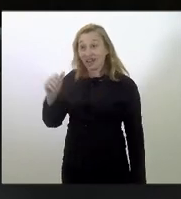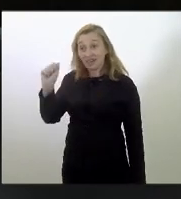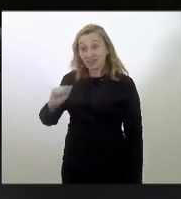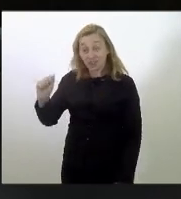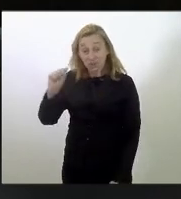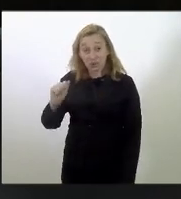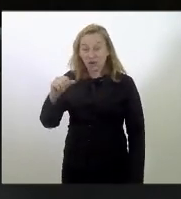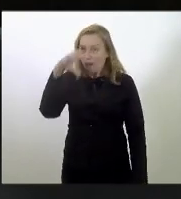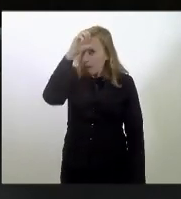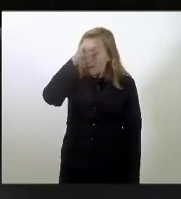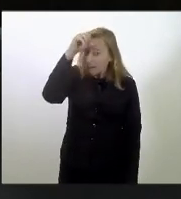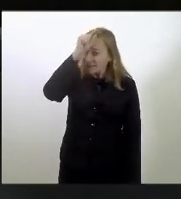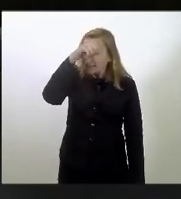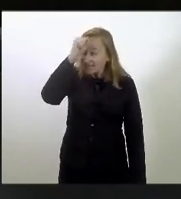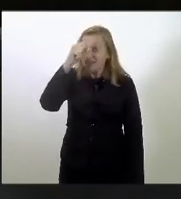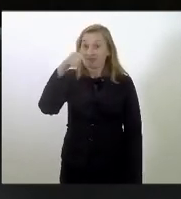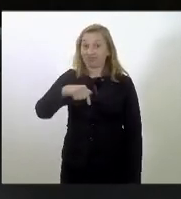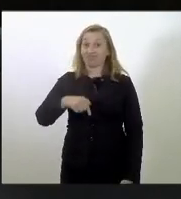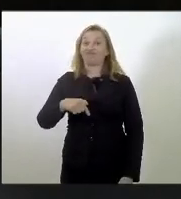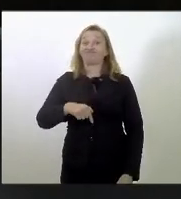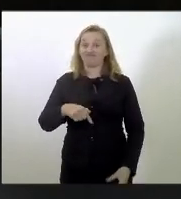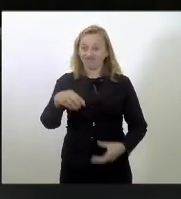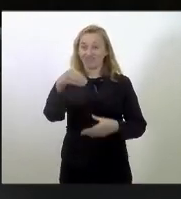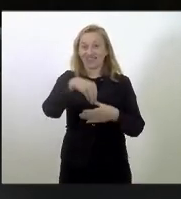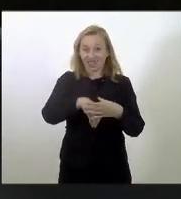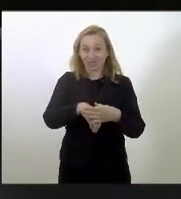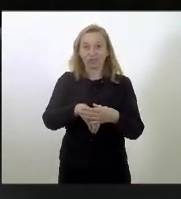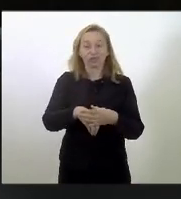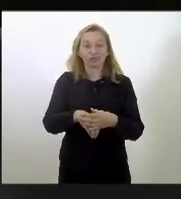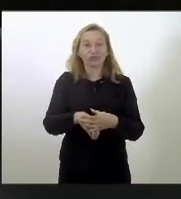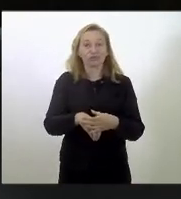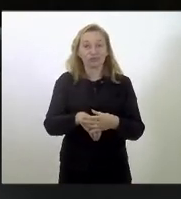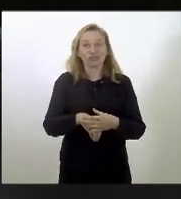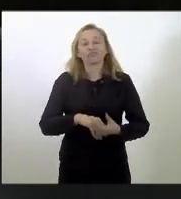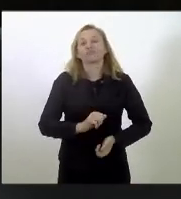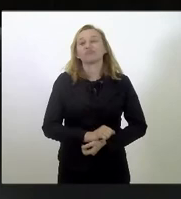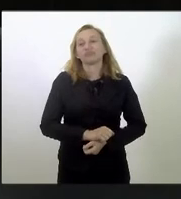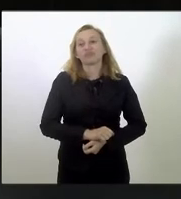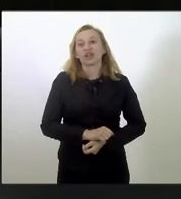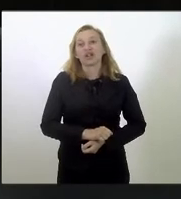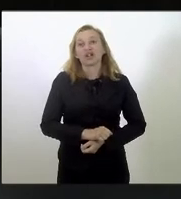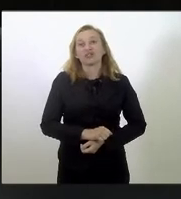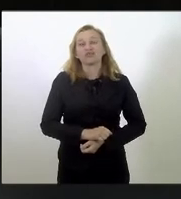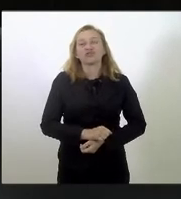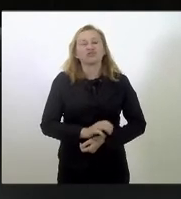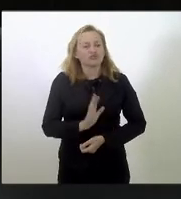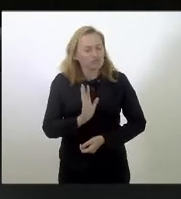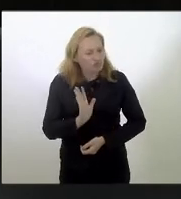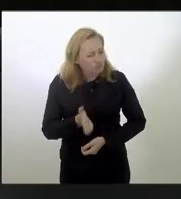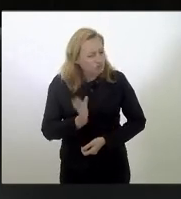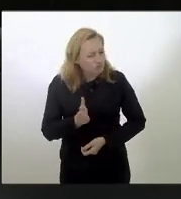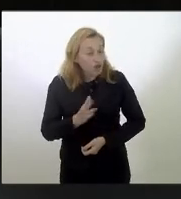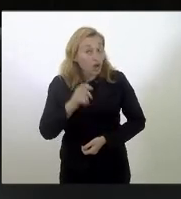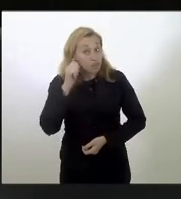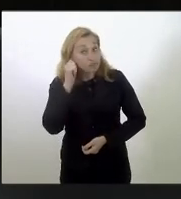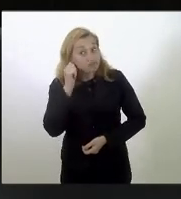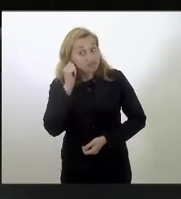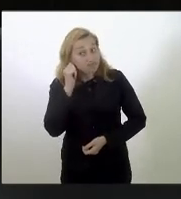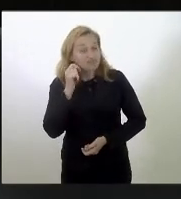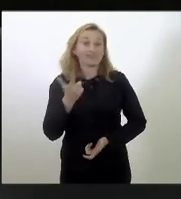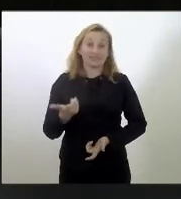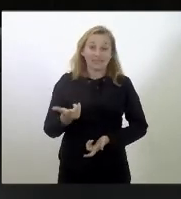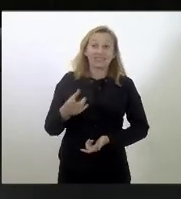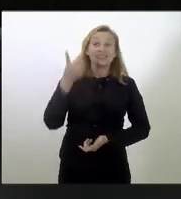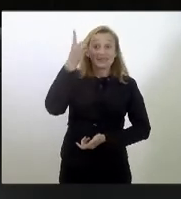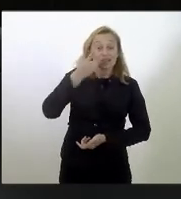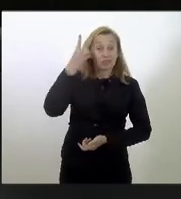de aprender muito aqui dentro, nos corredores. Já tomei alguns puxões de orelha da